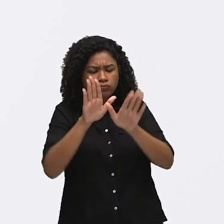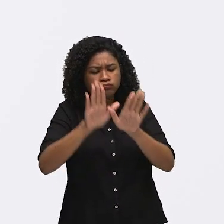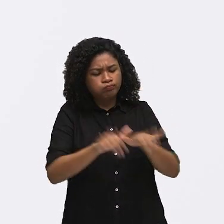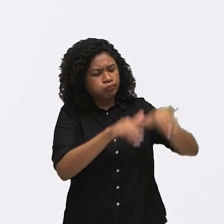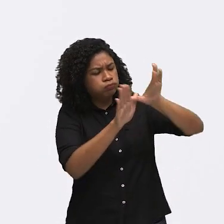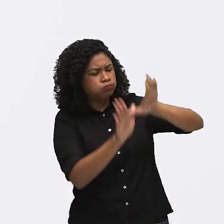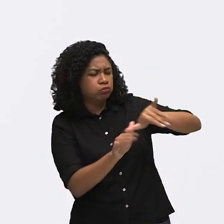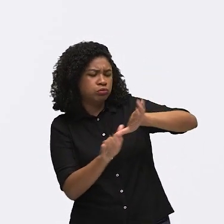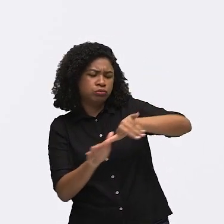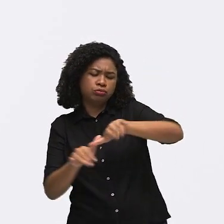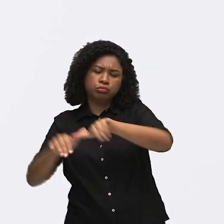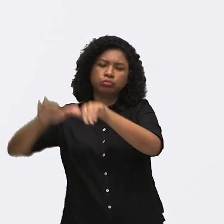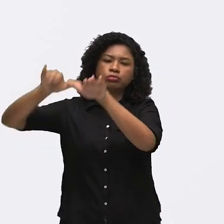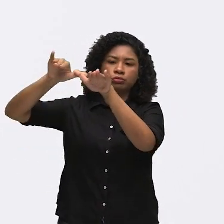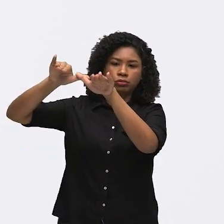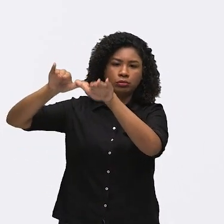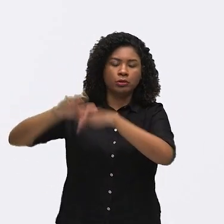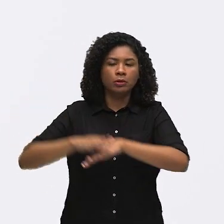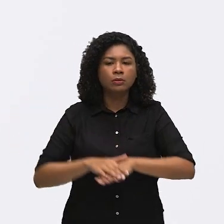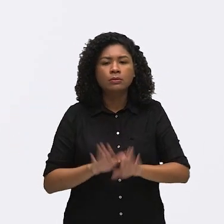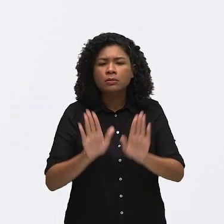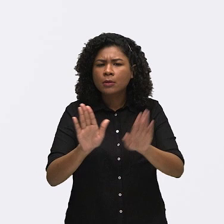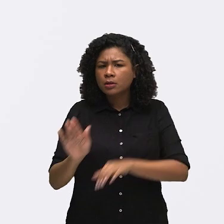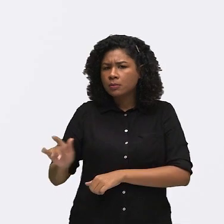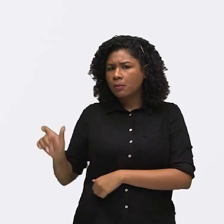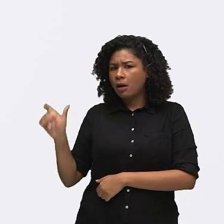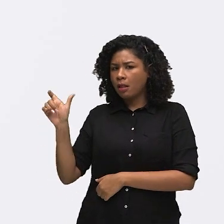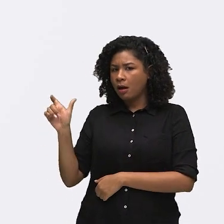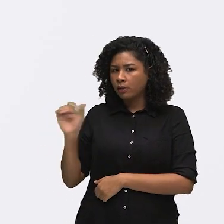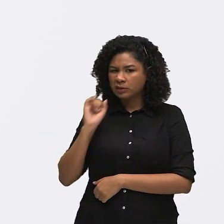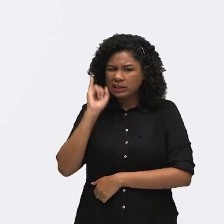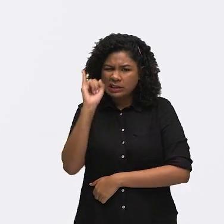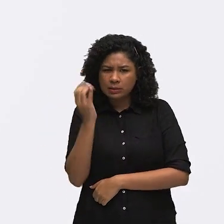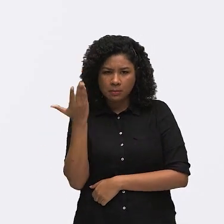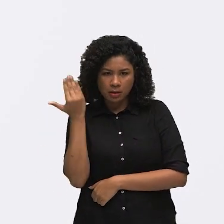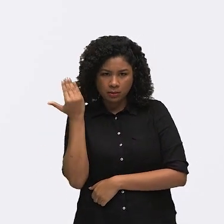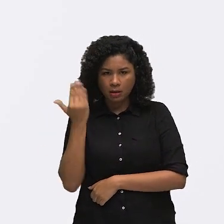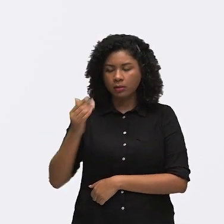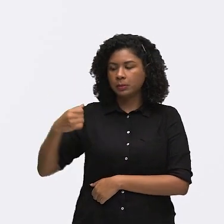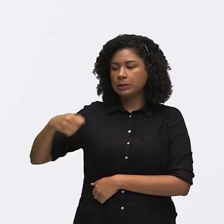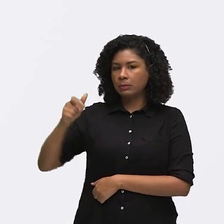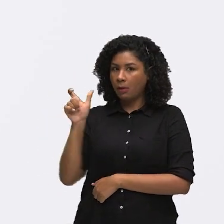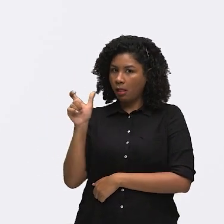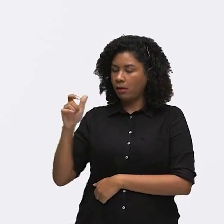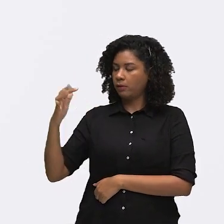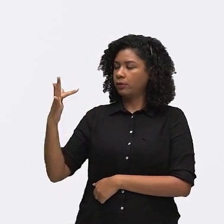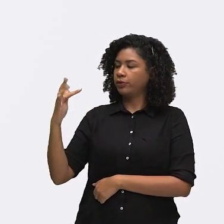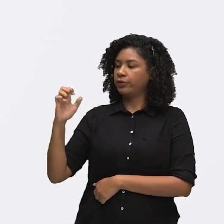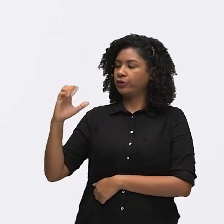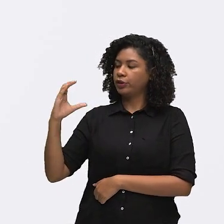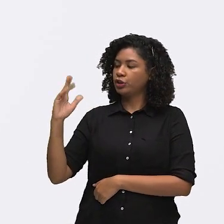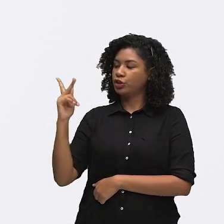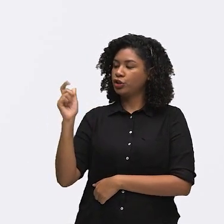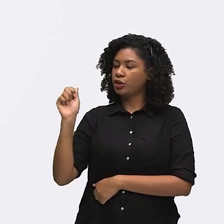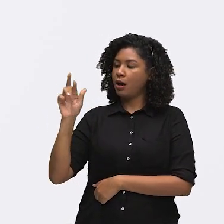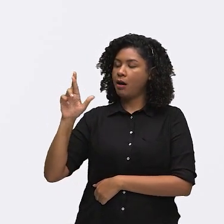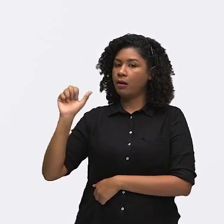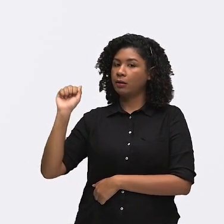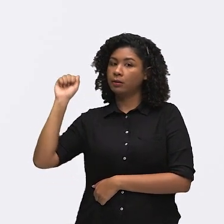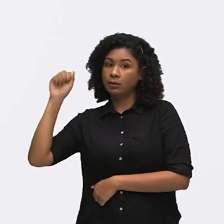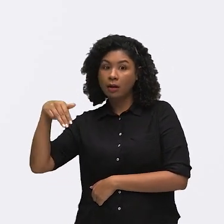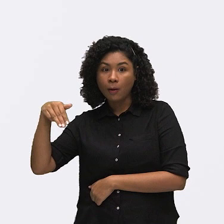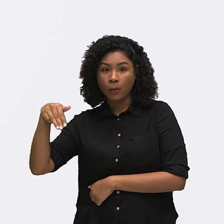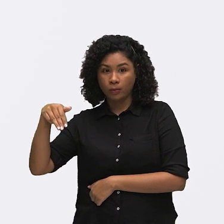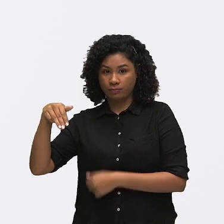ser fecharam ou, lá na frente, alçaram. Mais adiante a leitura, eles